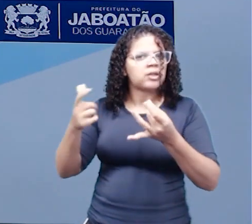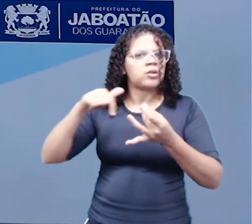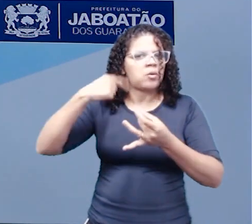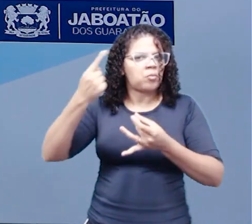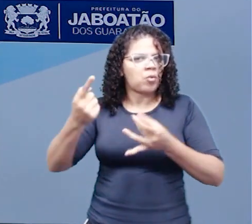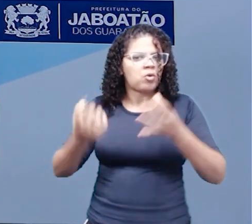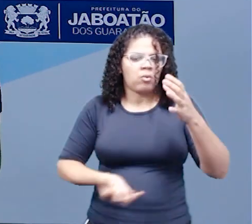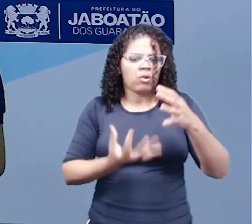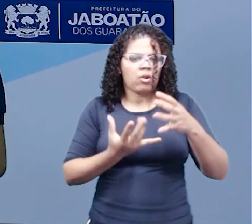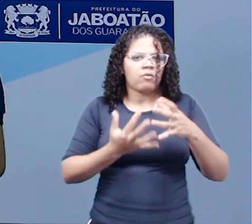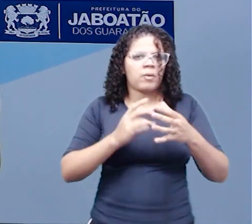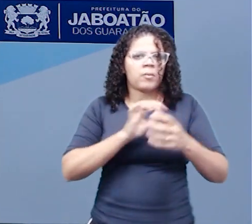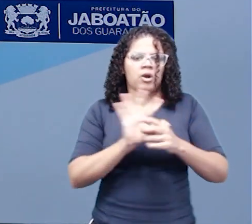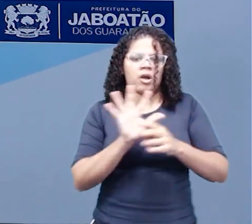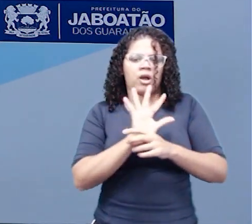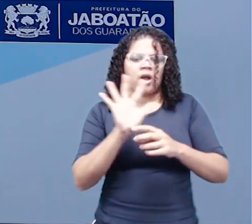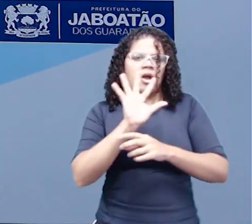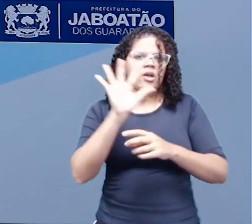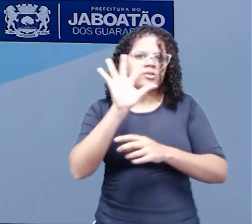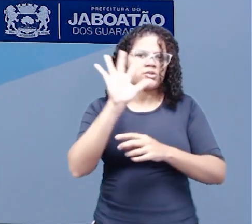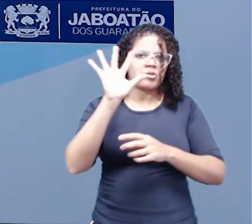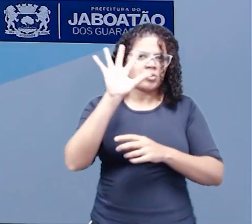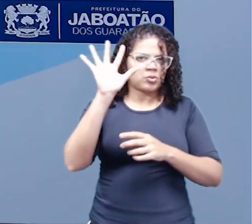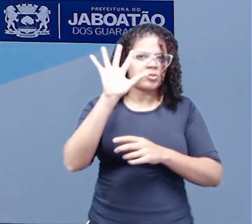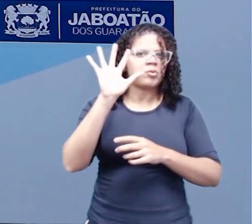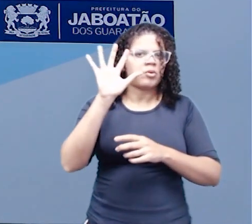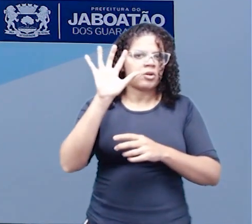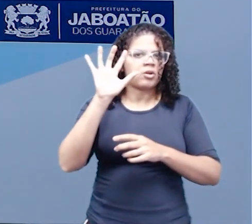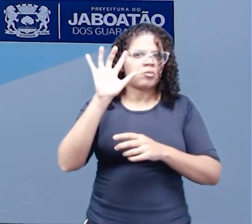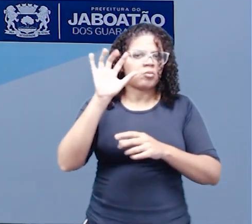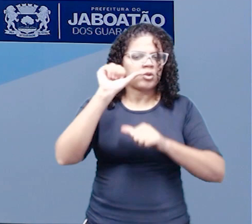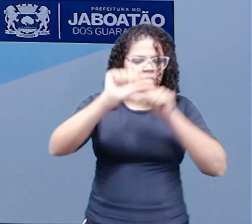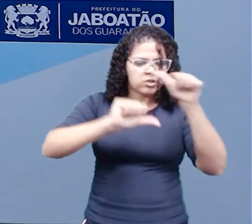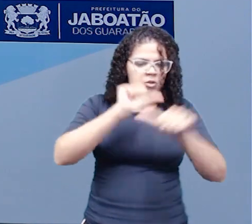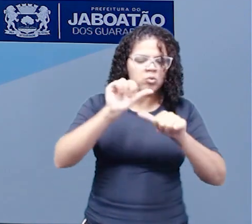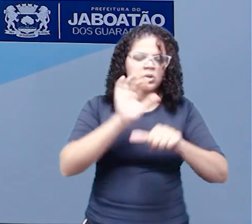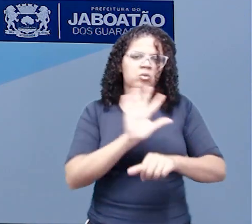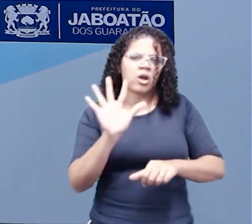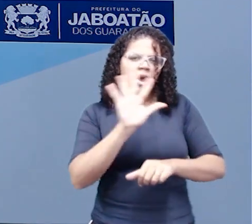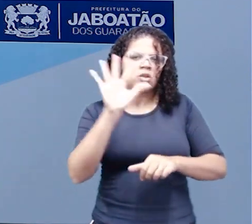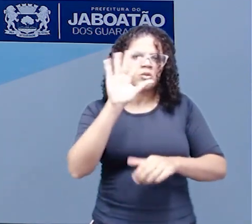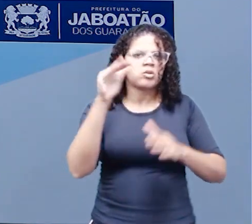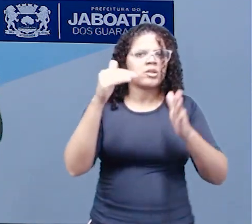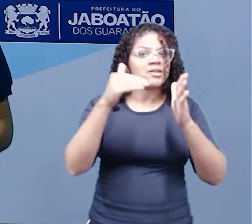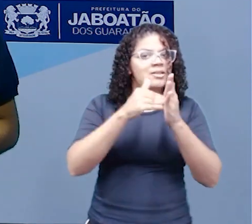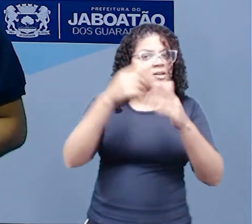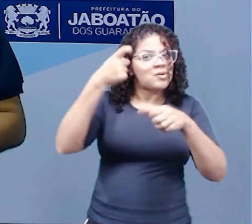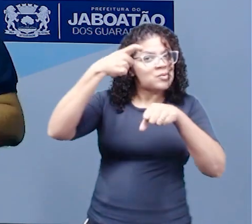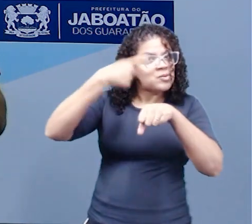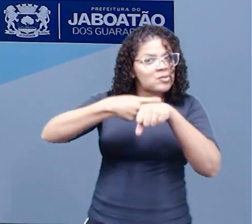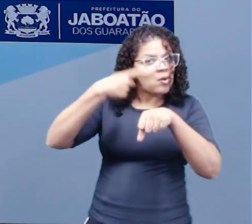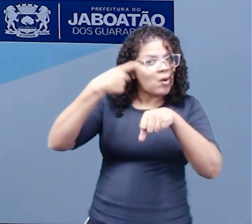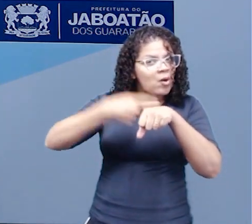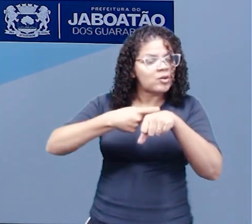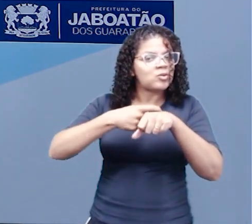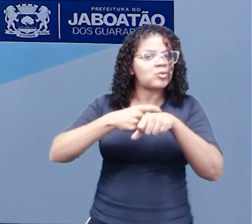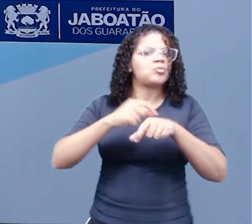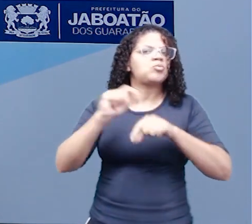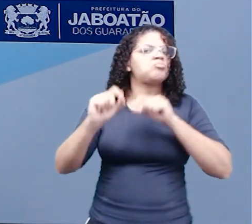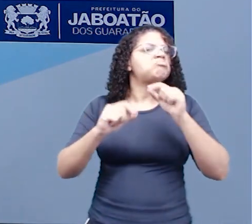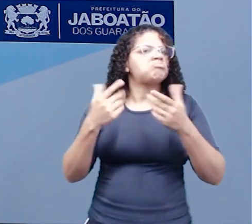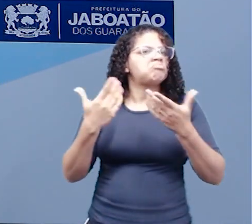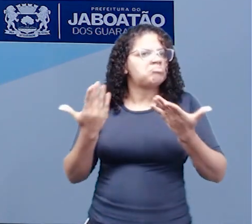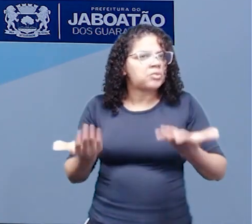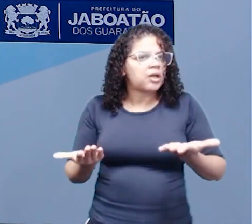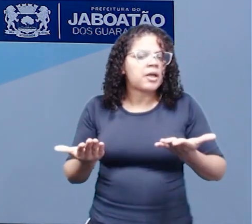do calor muda muito quando você passa do gasoso para o sólido. Por quê? Vamos lá. Se você tem um gás